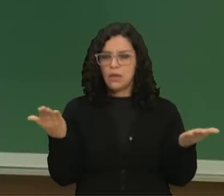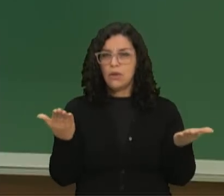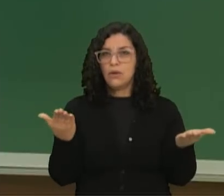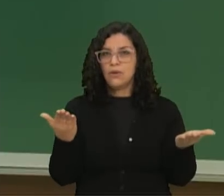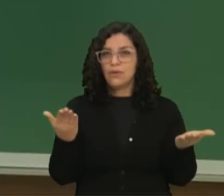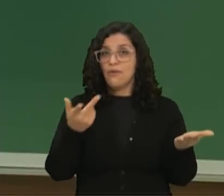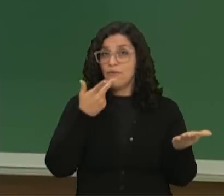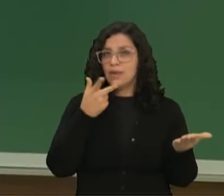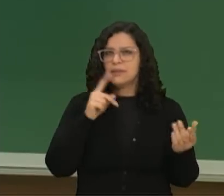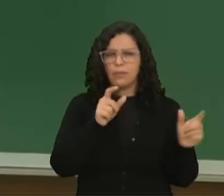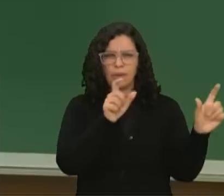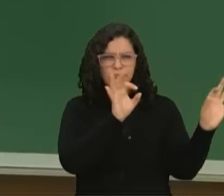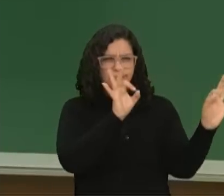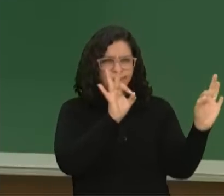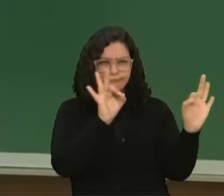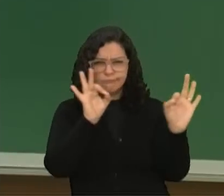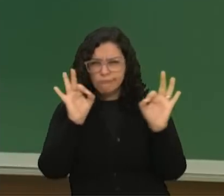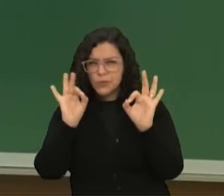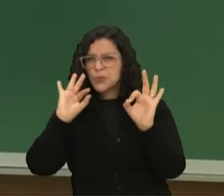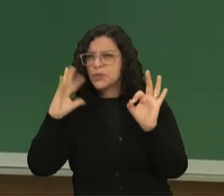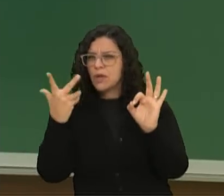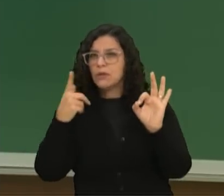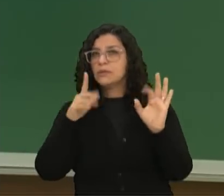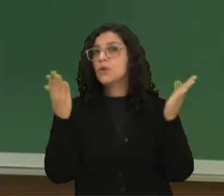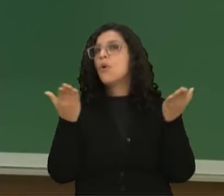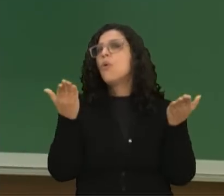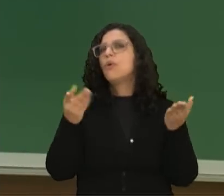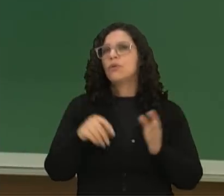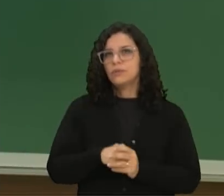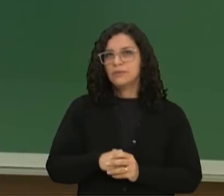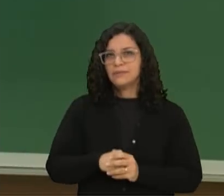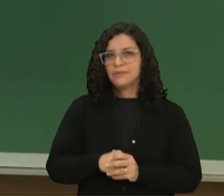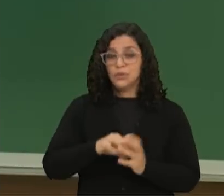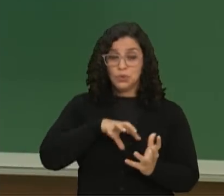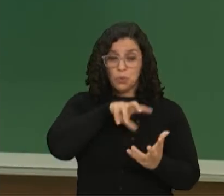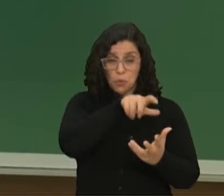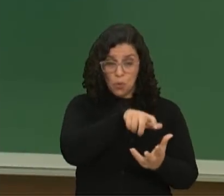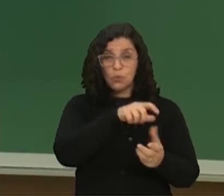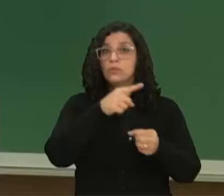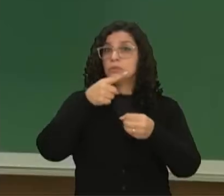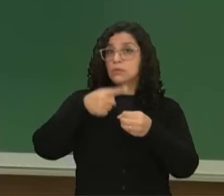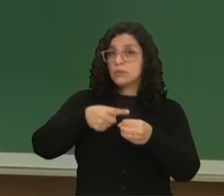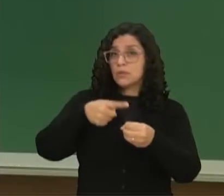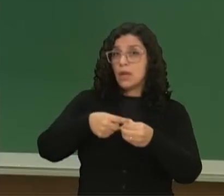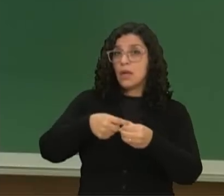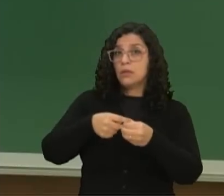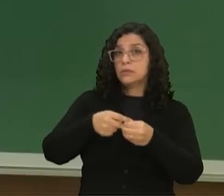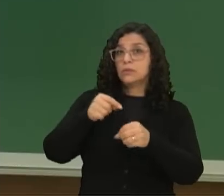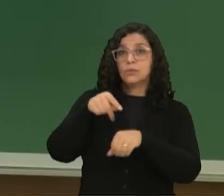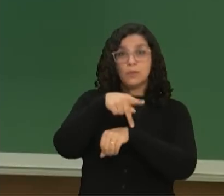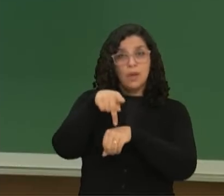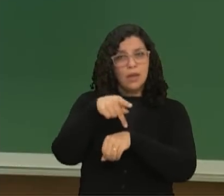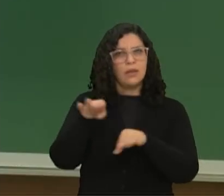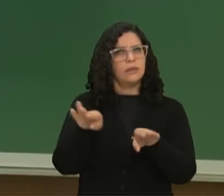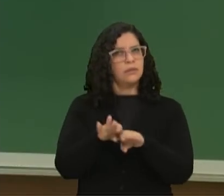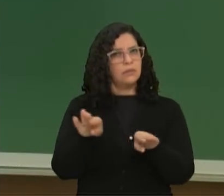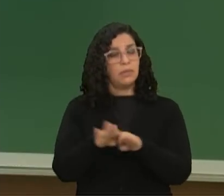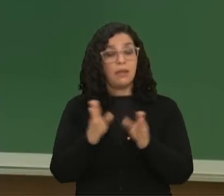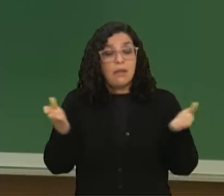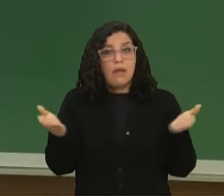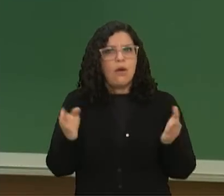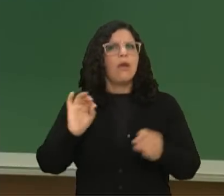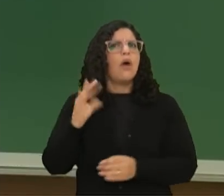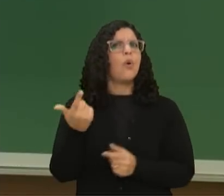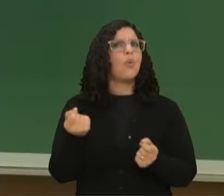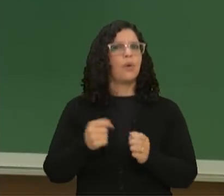vocês. Estejam antenados no que está acontecendo no mundo, na sua cidade, o que está acontecendo aí na